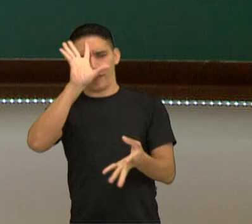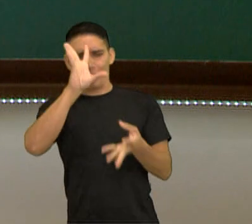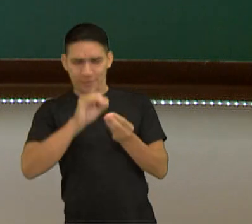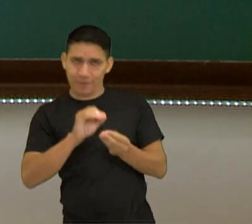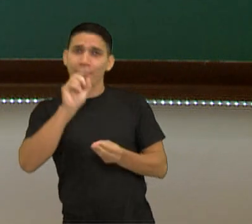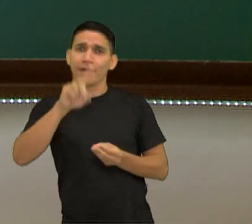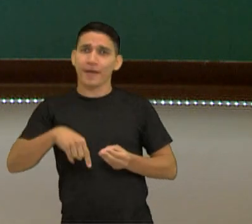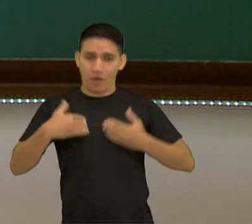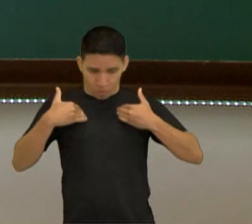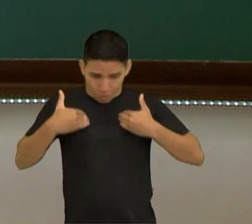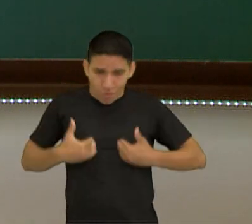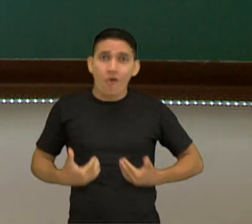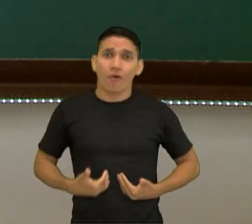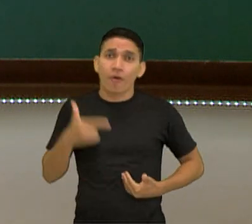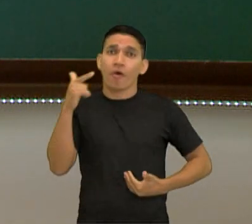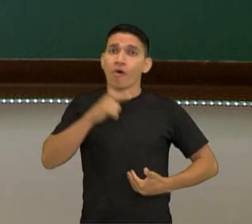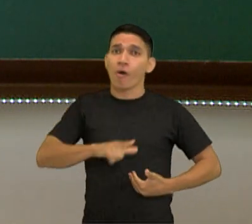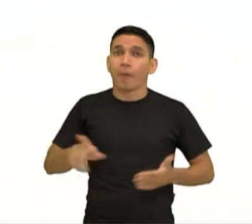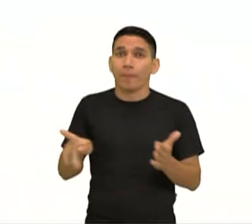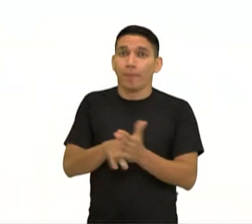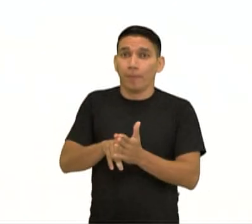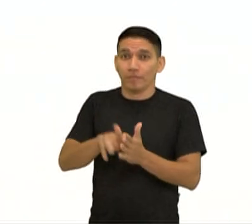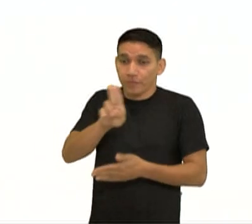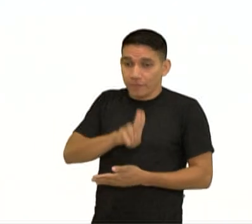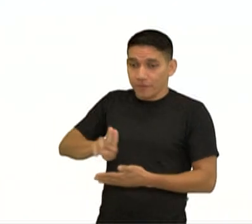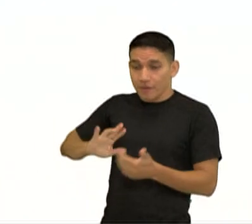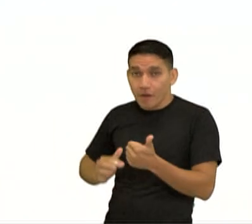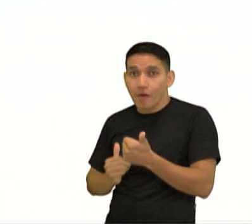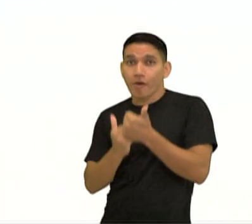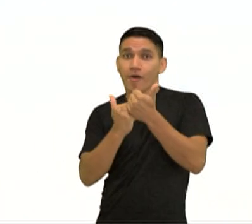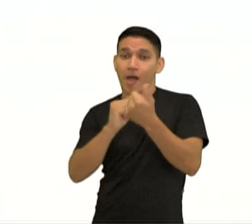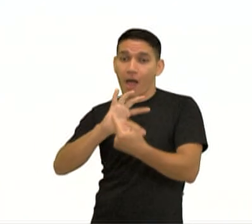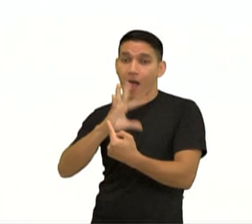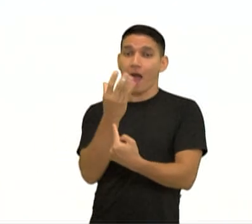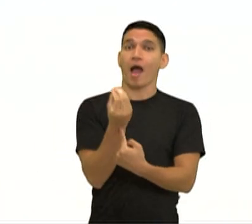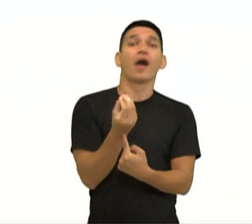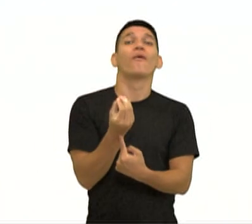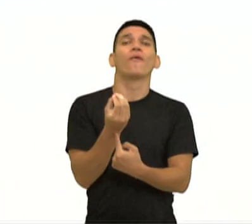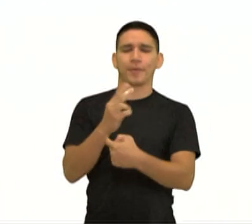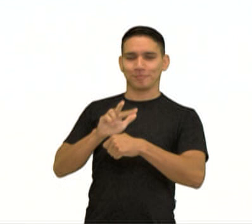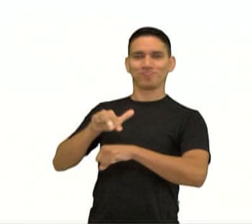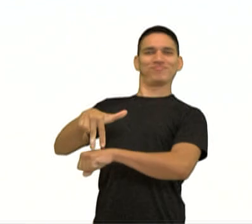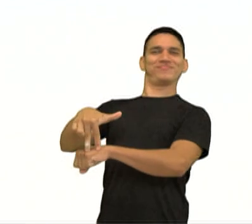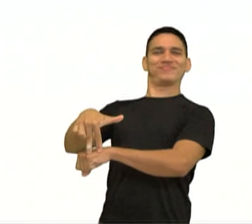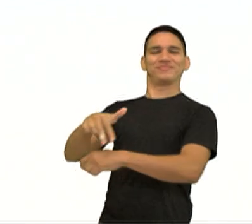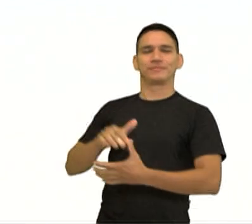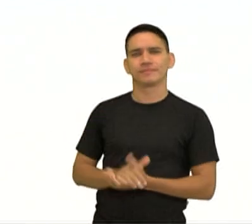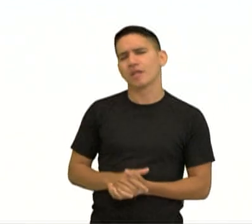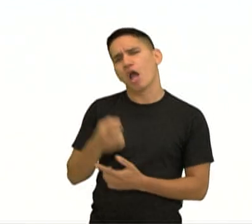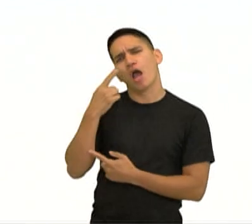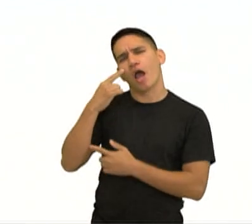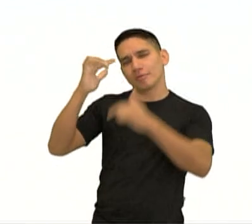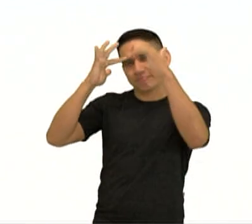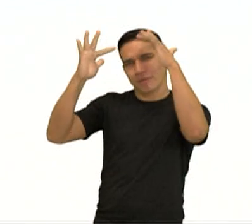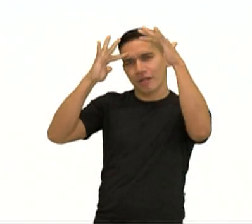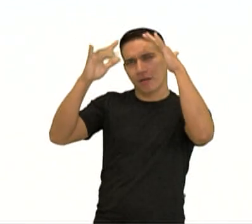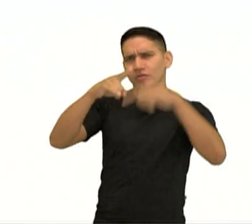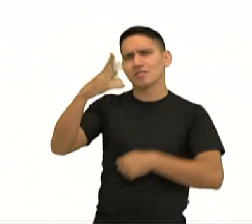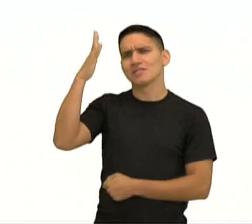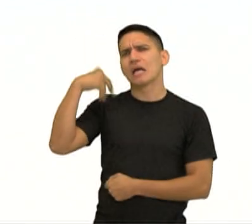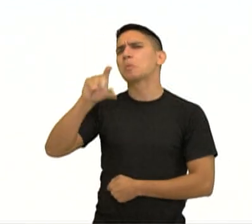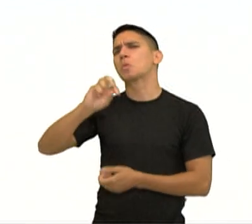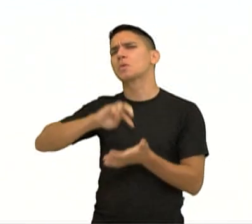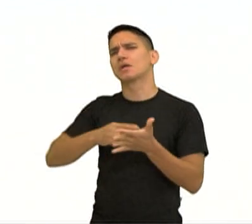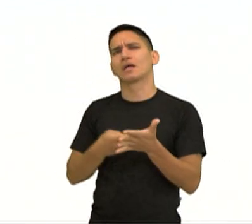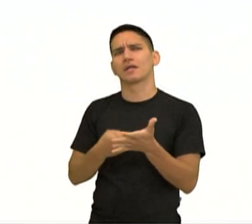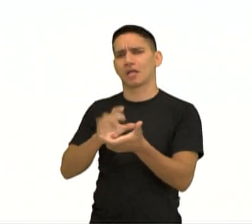compreender o corpo como suporte para a arte na performance. Pense um pouco aqui, galera. Você sabe o que é um